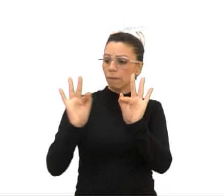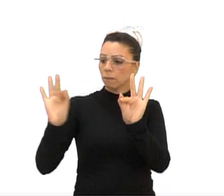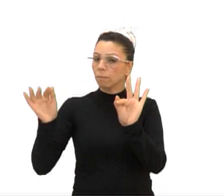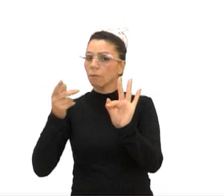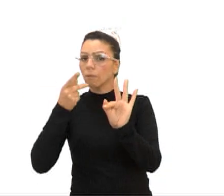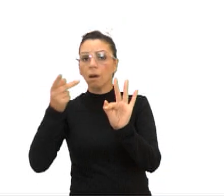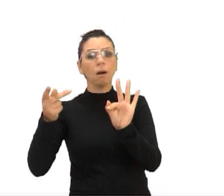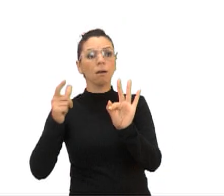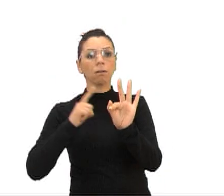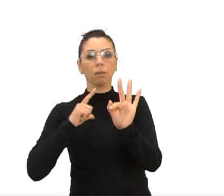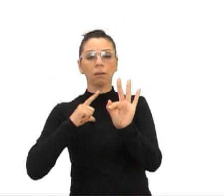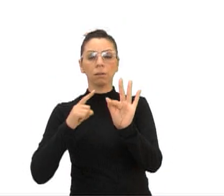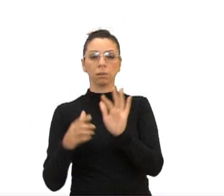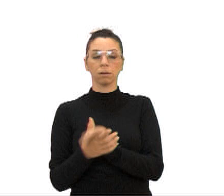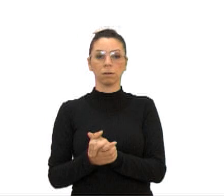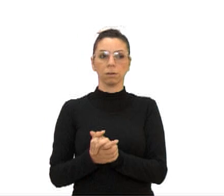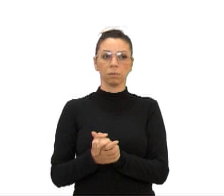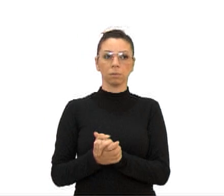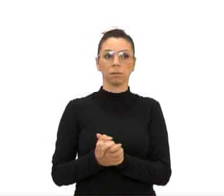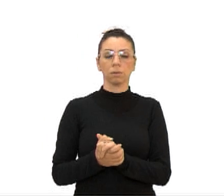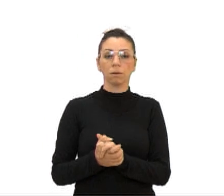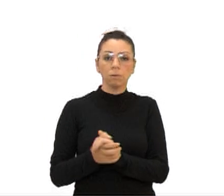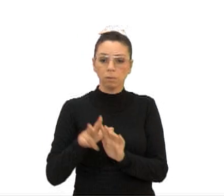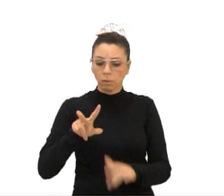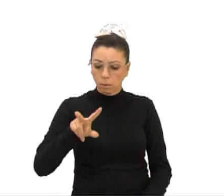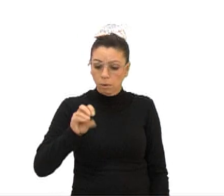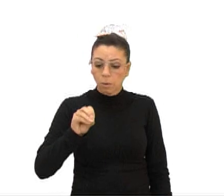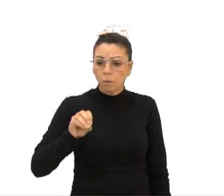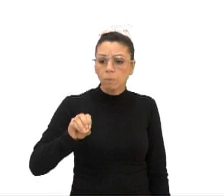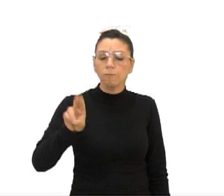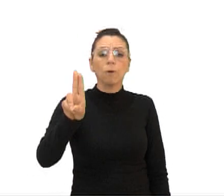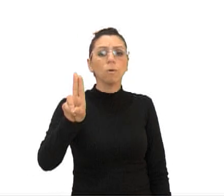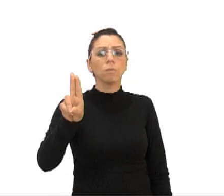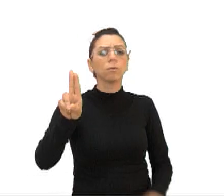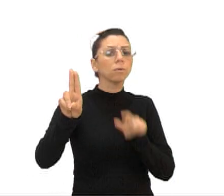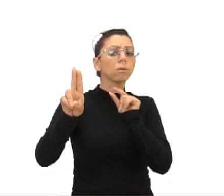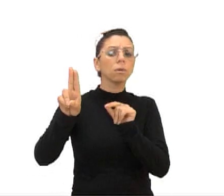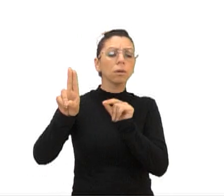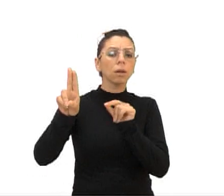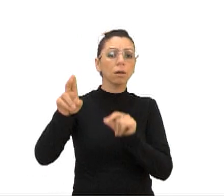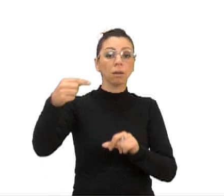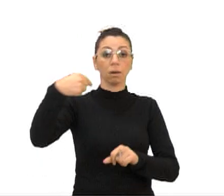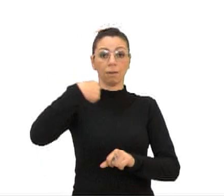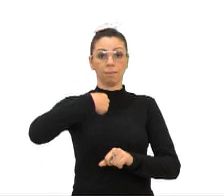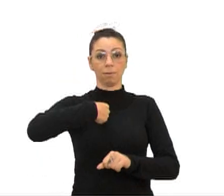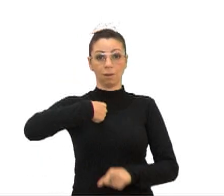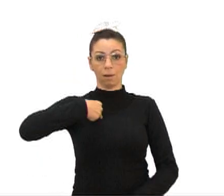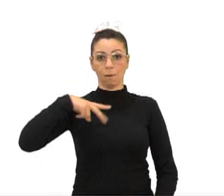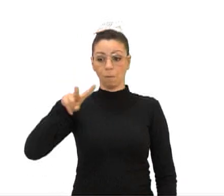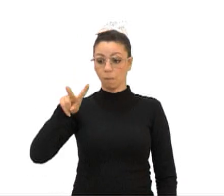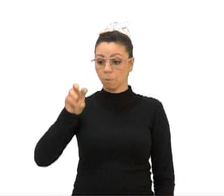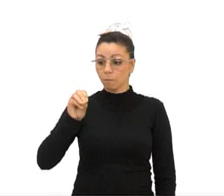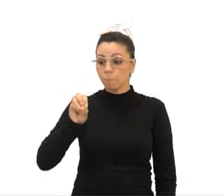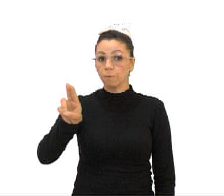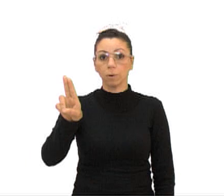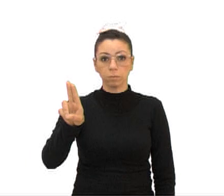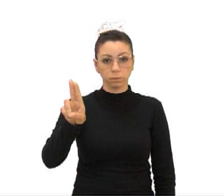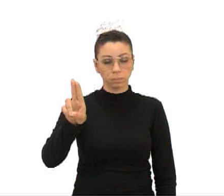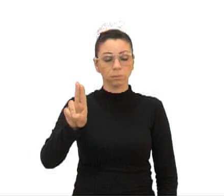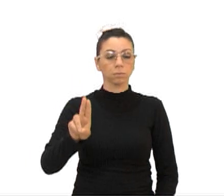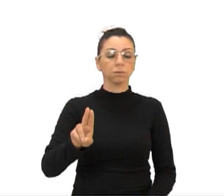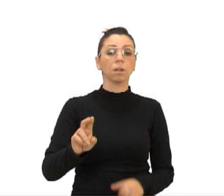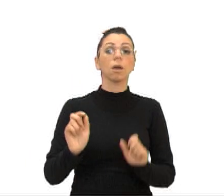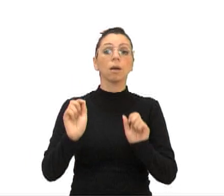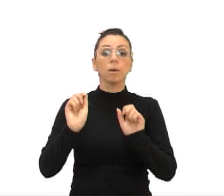Olha só, vou. De quem é esse vou? Quem vou? Eu vou. Por isso eu tenho ali esse